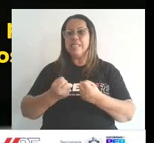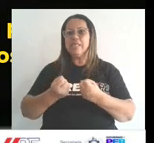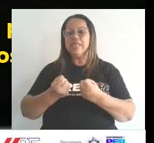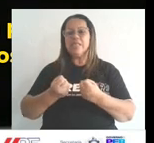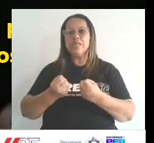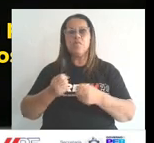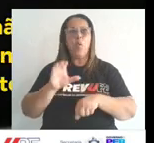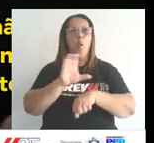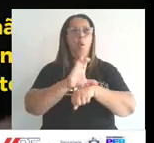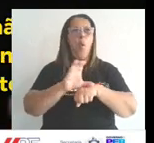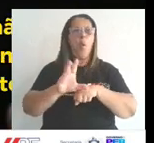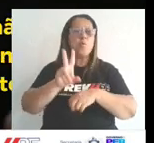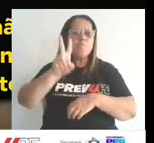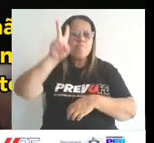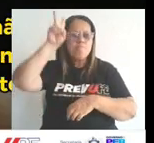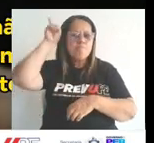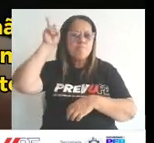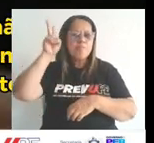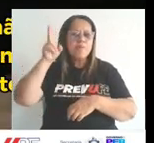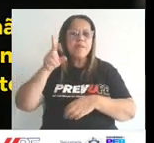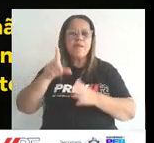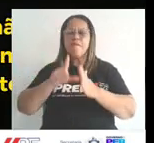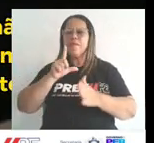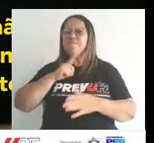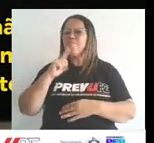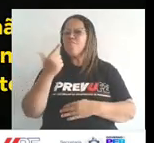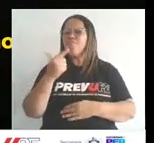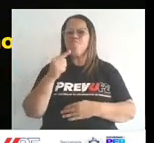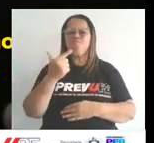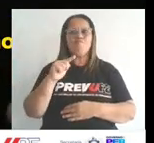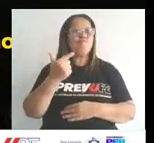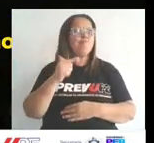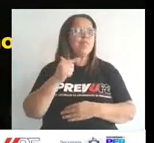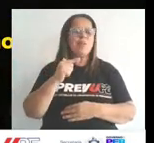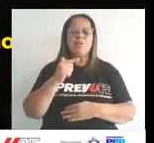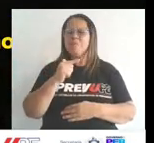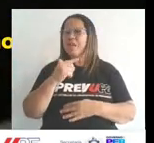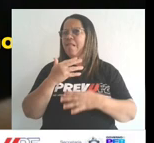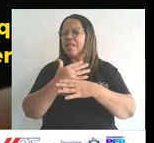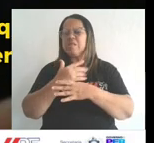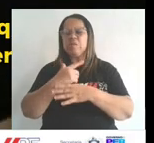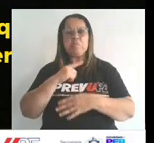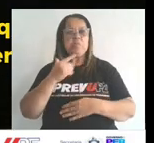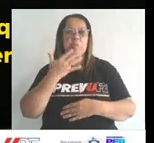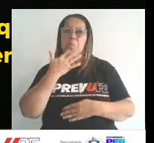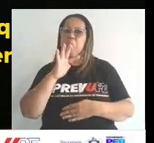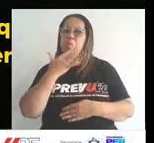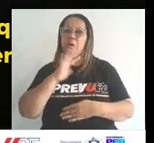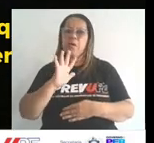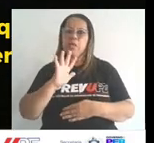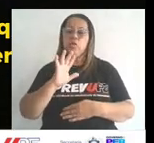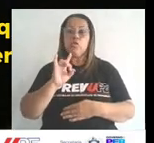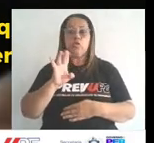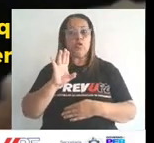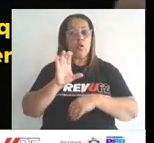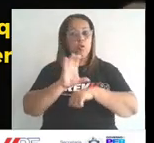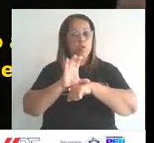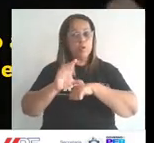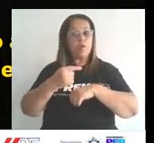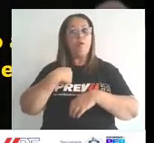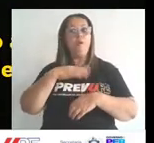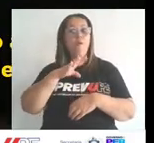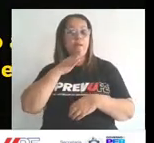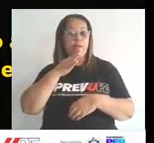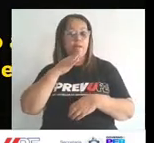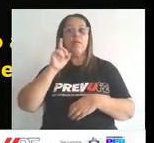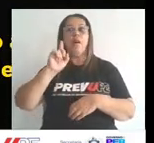a cursinhos pré-vestibular. Na minha cidade não tem, pelo menos no meu conhecimento, nenhum cursinho pré-vestibular. O único cursinho que eu conheço no momento é o Prevup, que